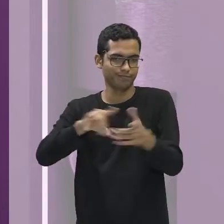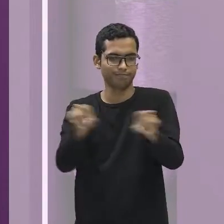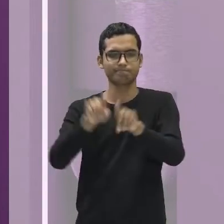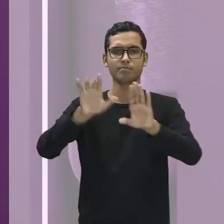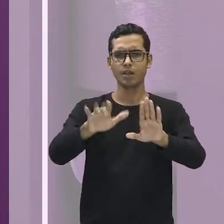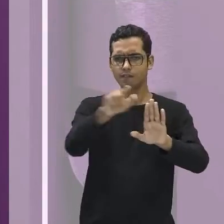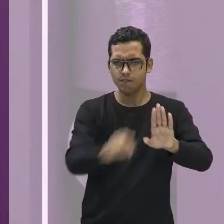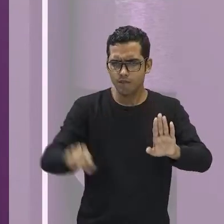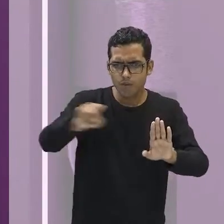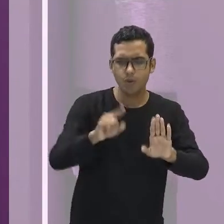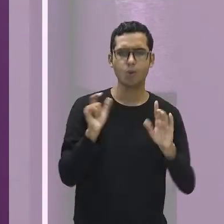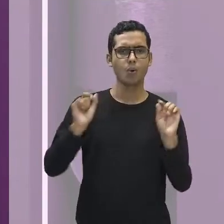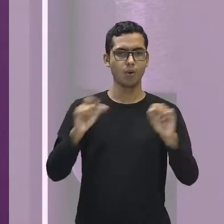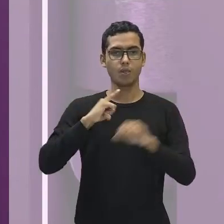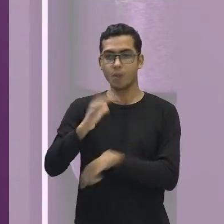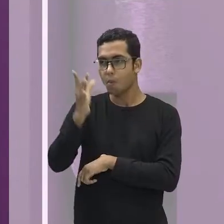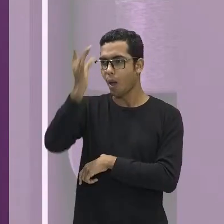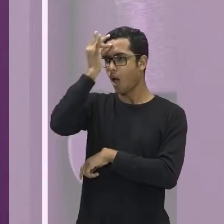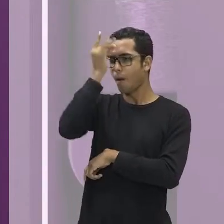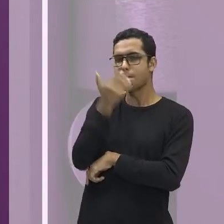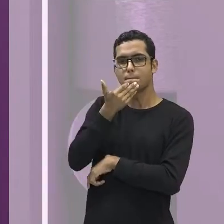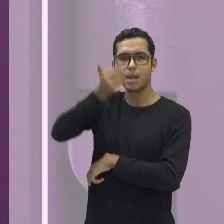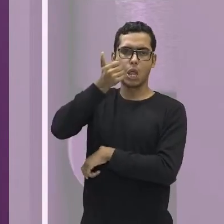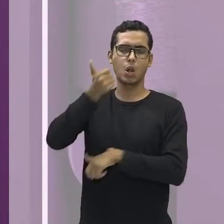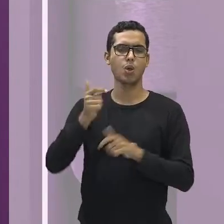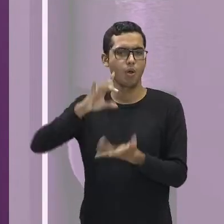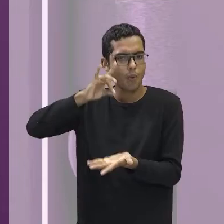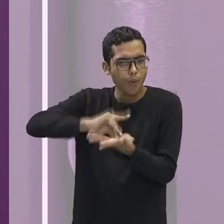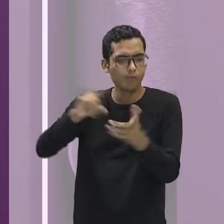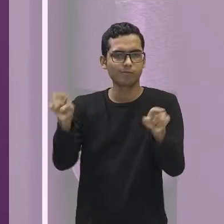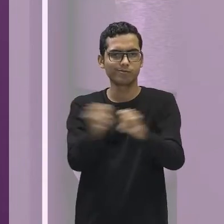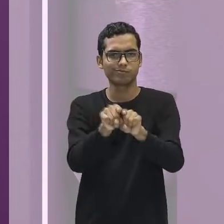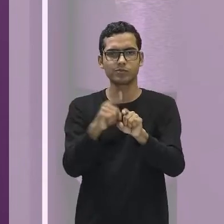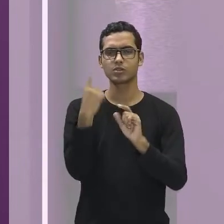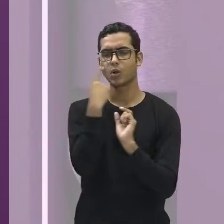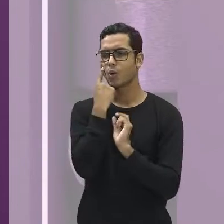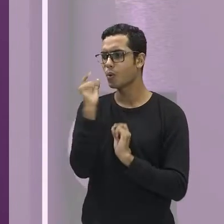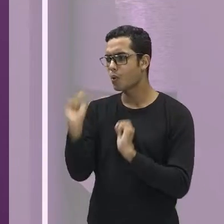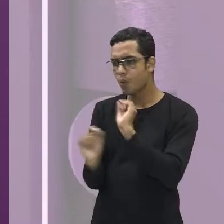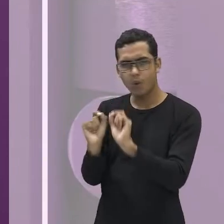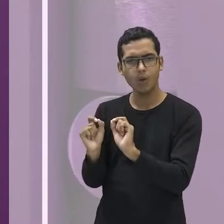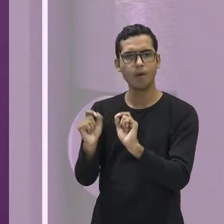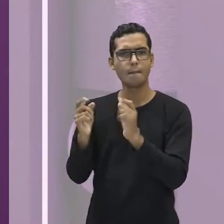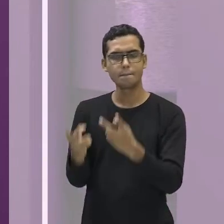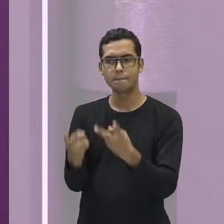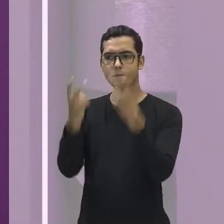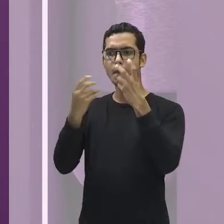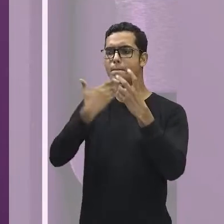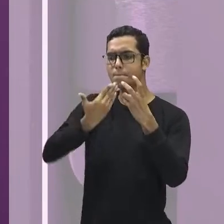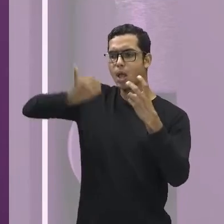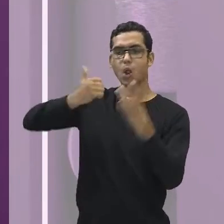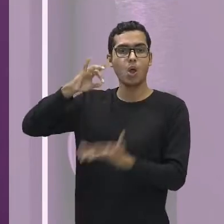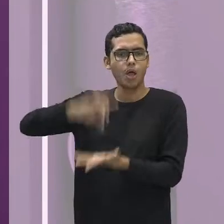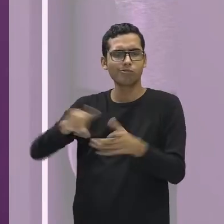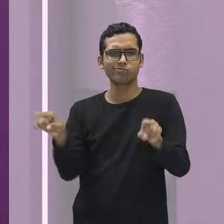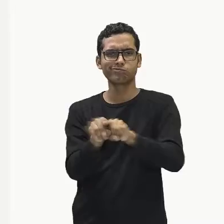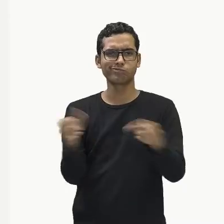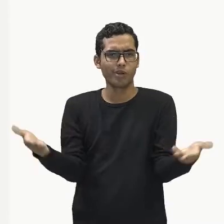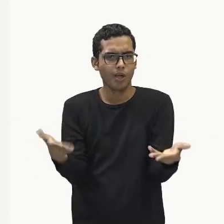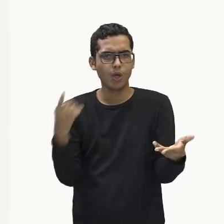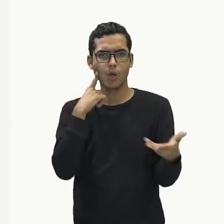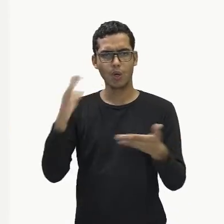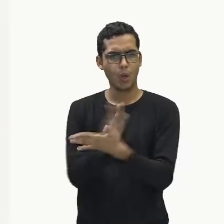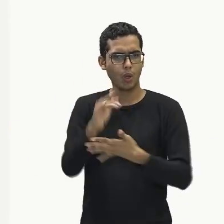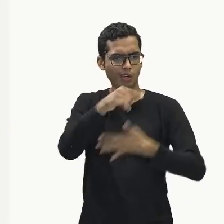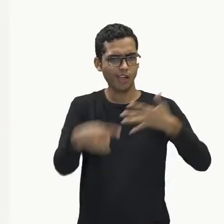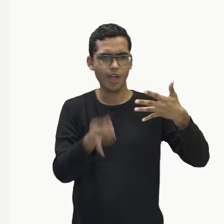para você aí guardar melhor essa definição, localizar, identificar melhor os elementos, vamos agora então ver alguns